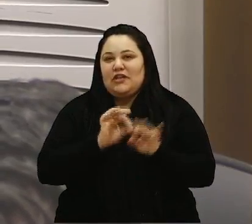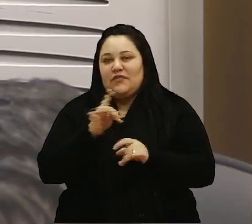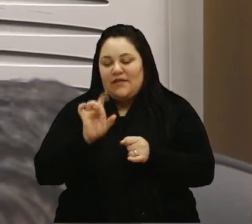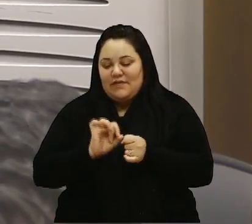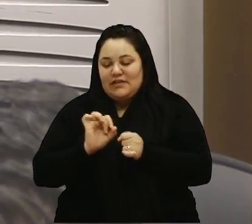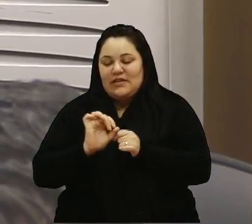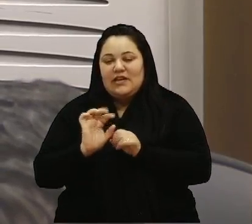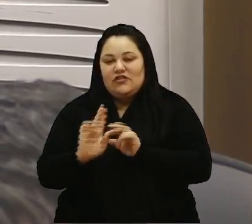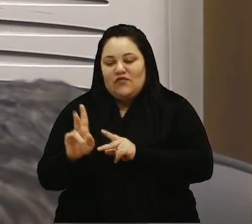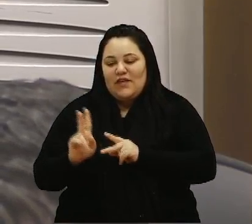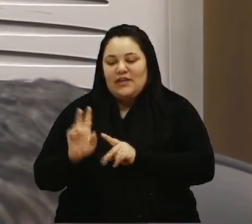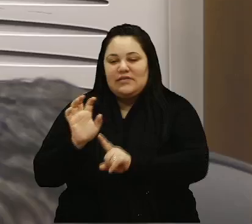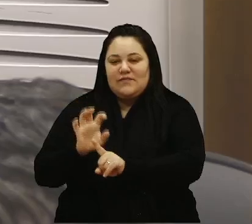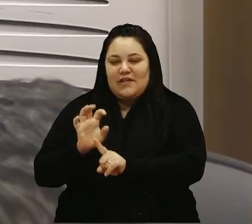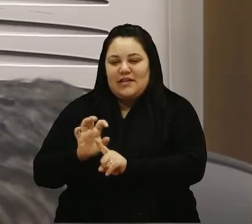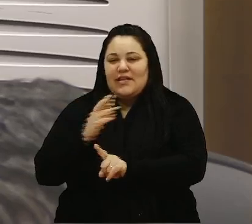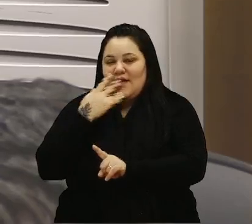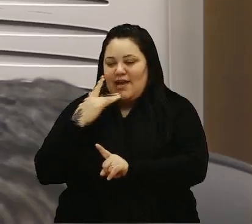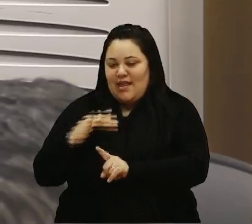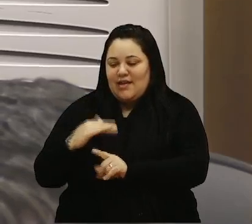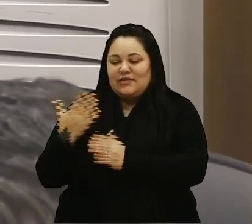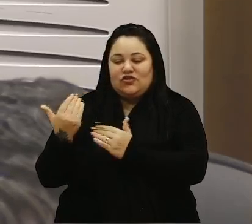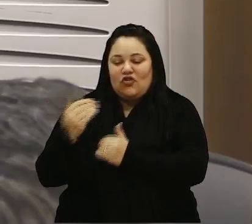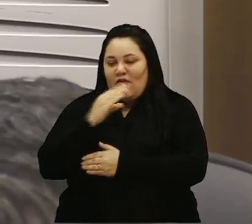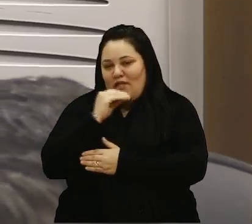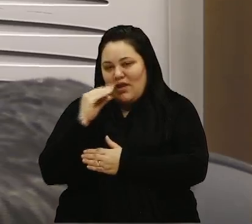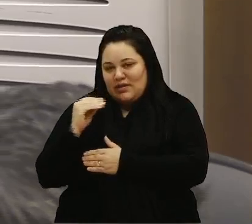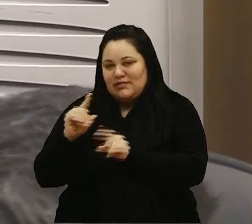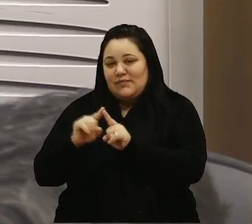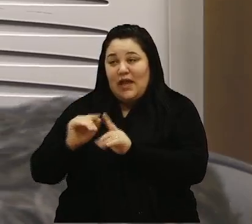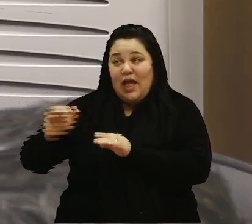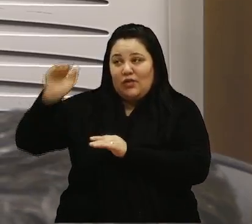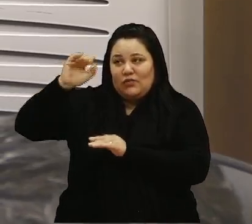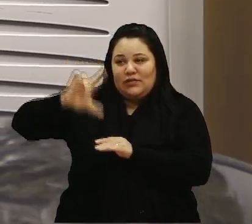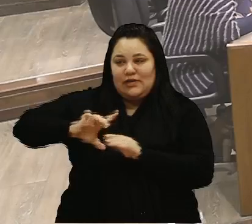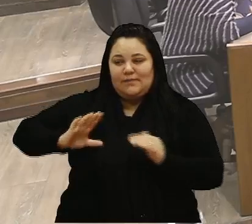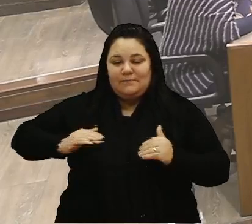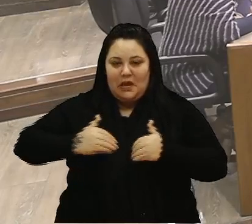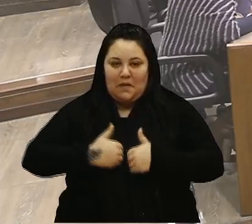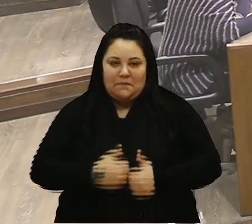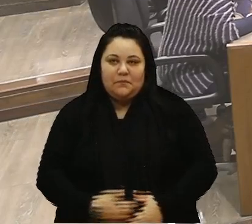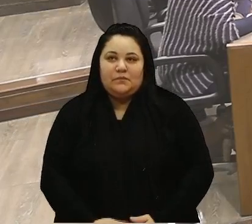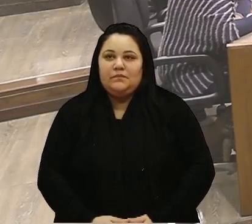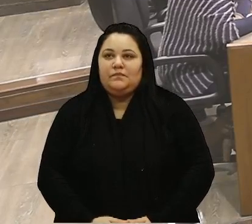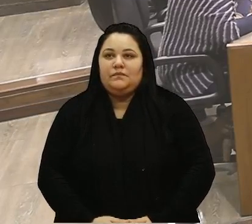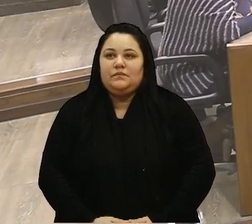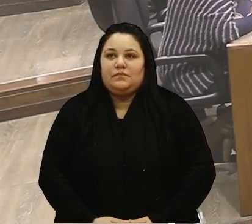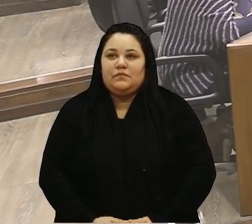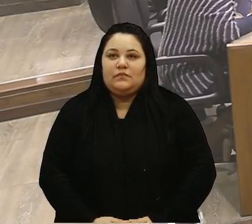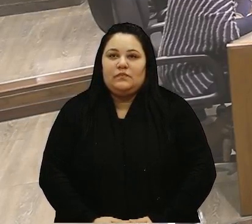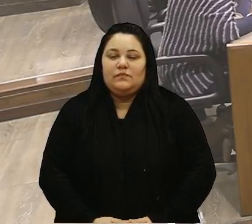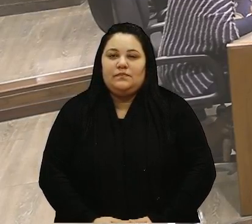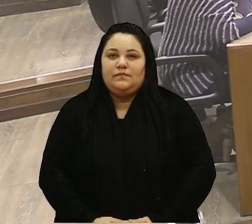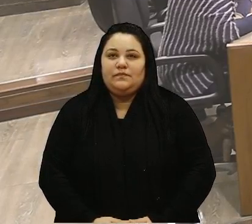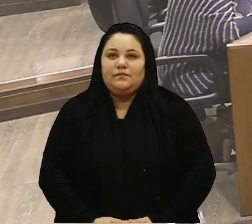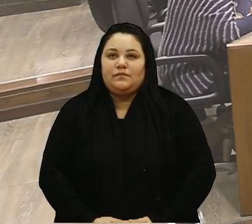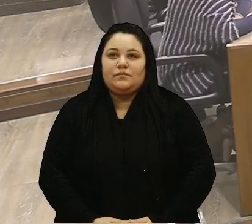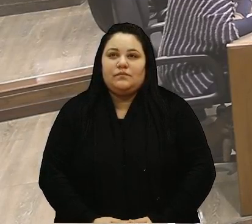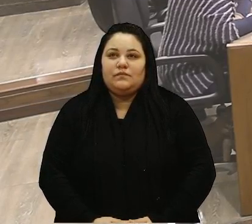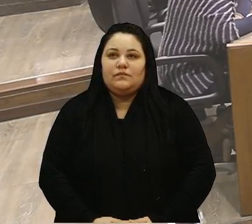muitas crianças, enfim, adolescentes e adultos que têm o TEA. Muito obrigado, vereadores. Eu me